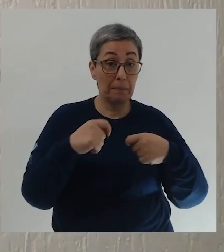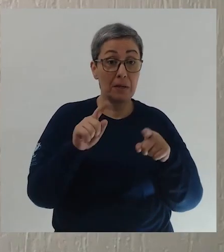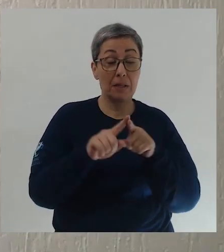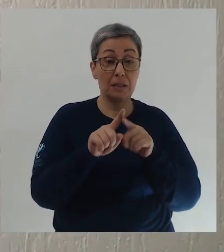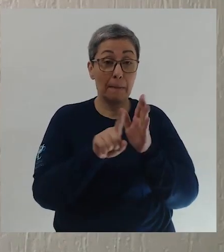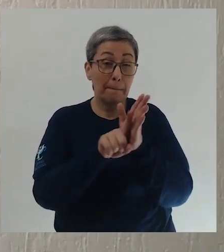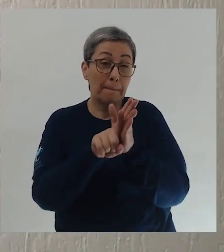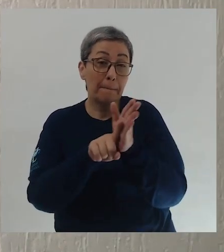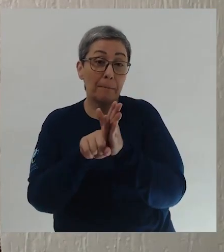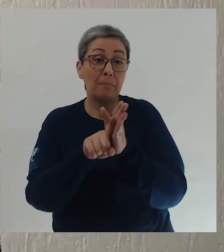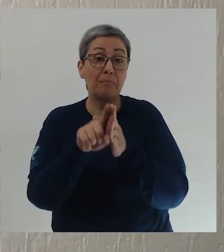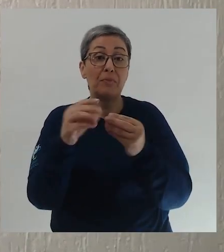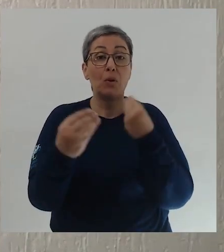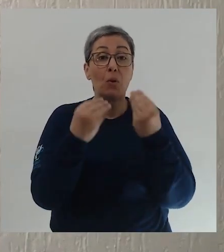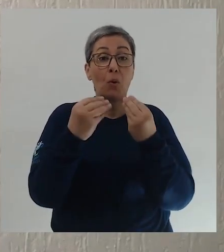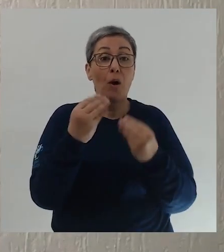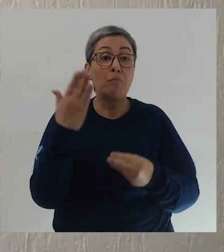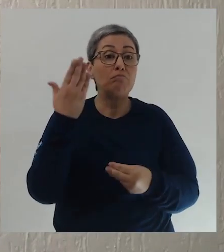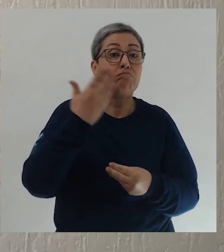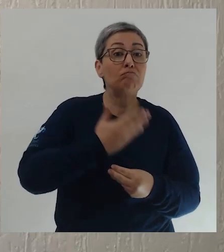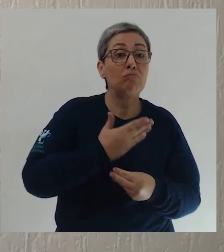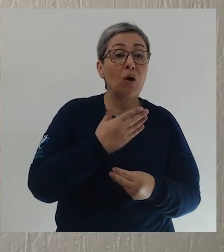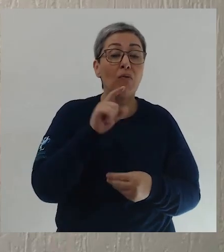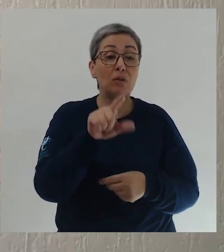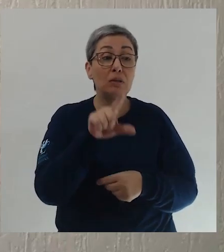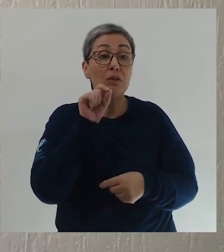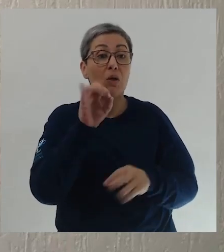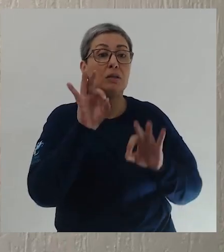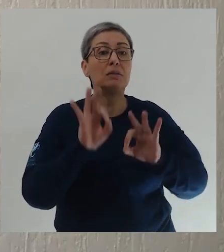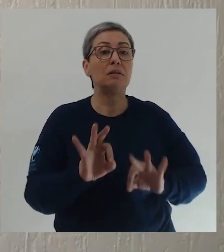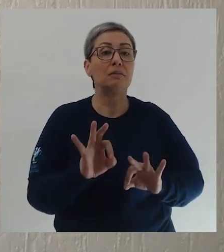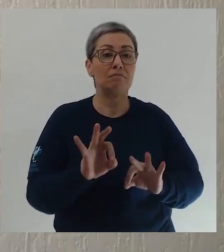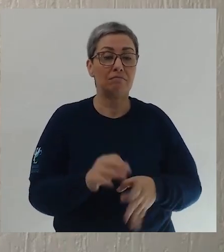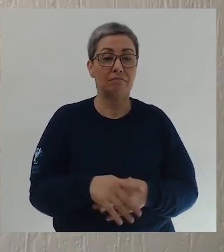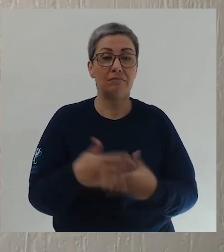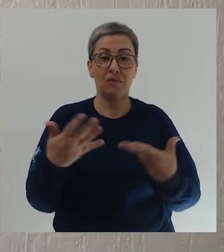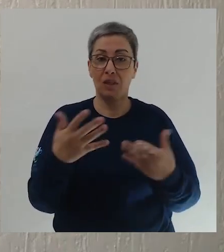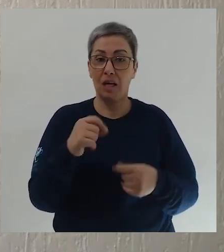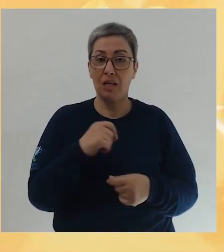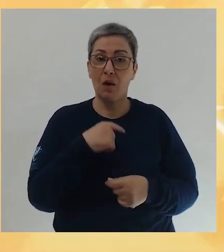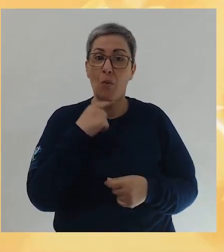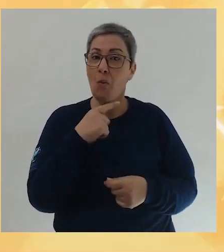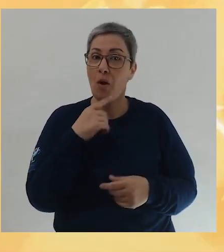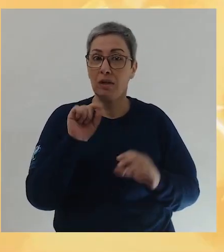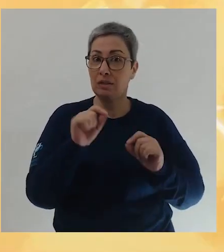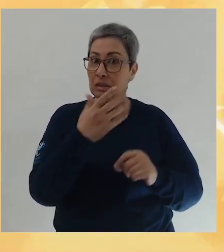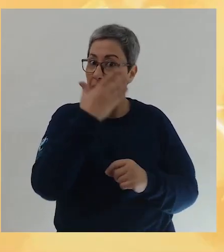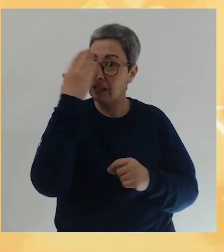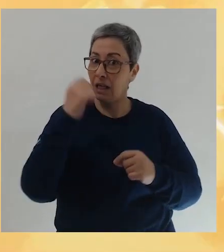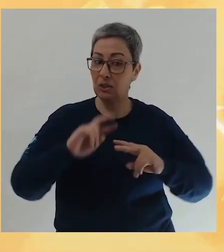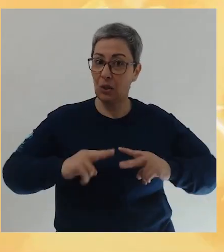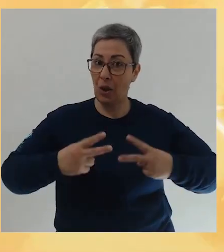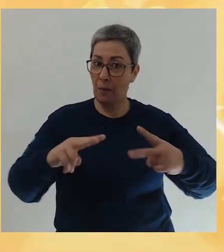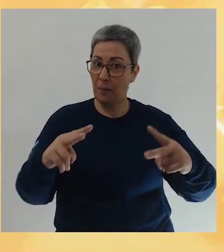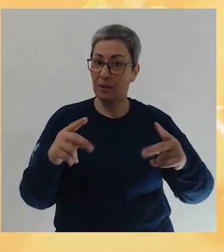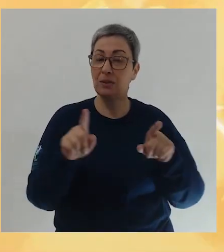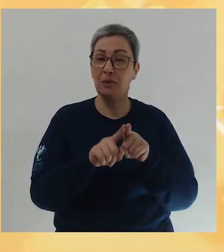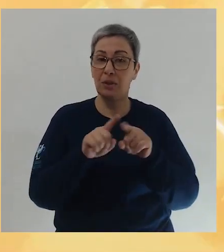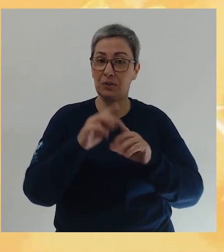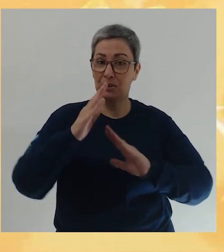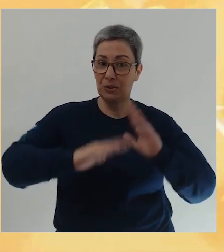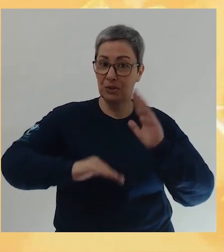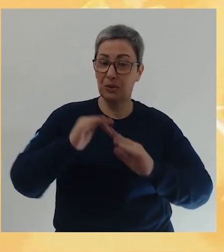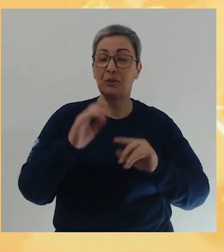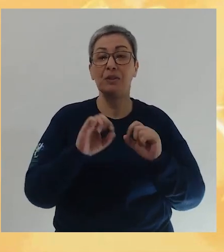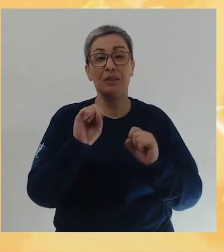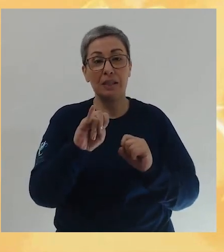Se necessário, faça uma pesquisa para confirmar se a sua escolha está correta. Não deixe de compartilhar aí com a